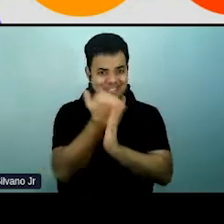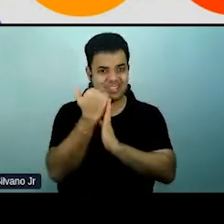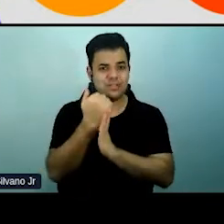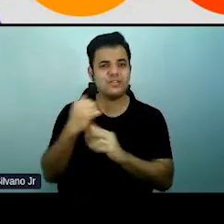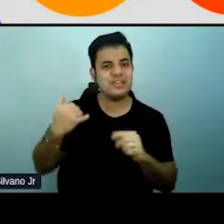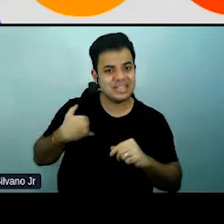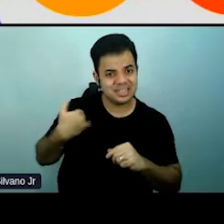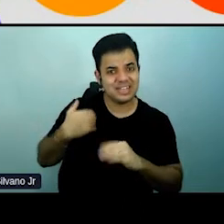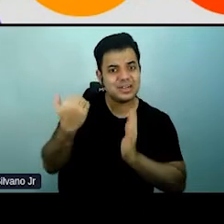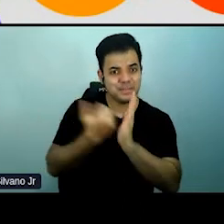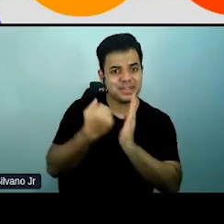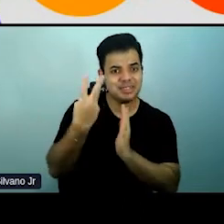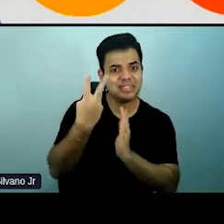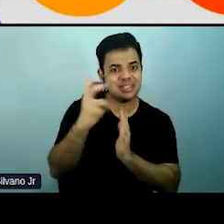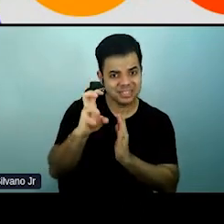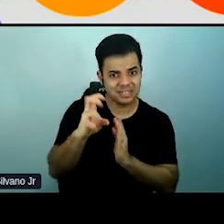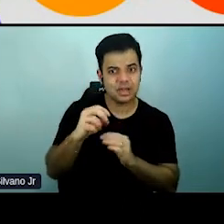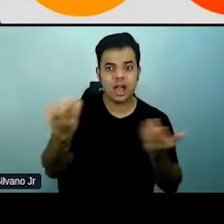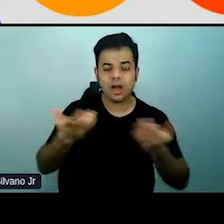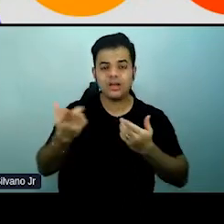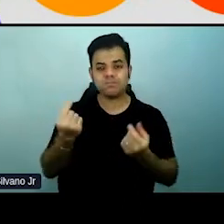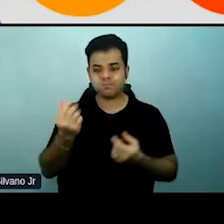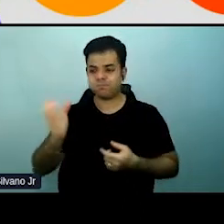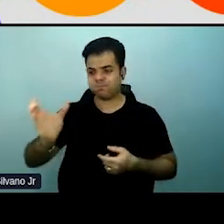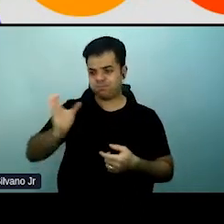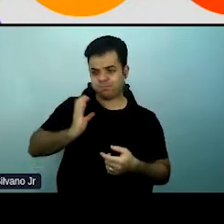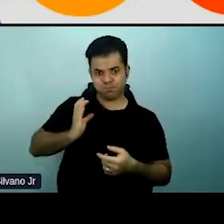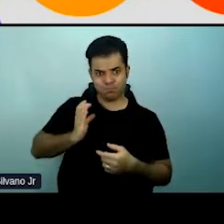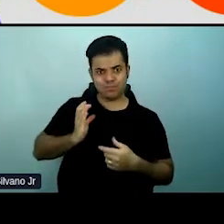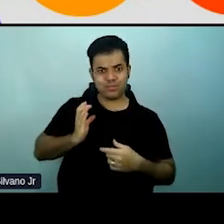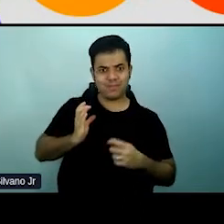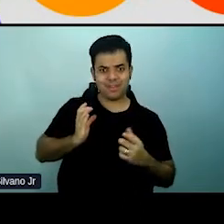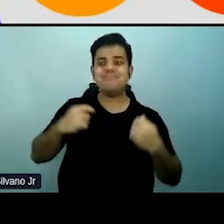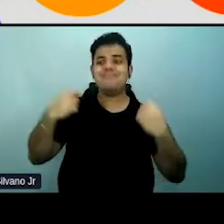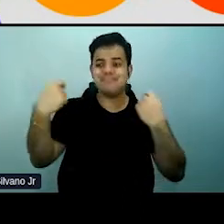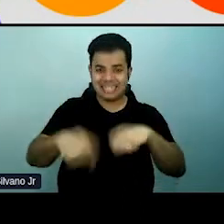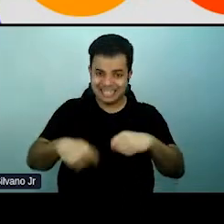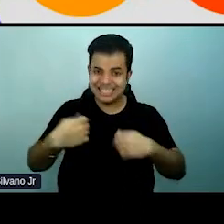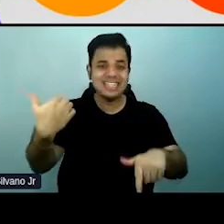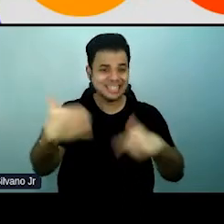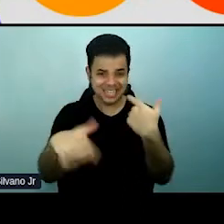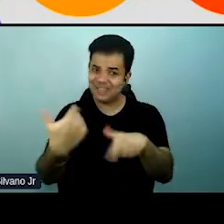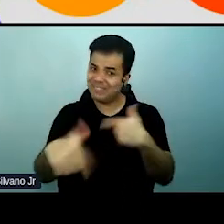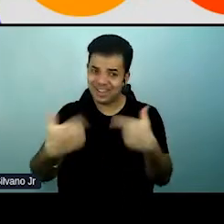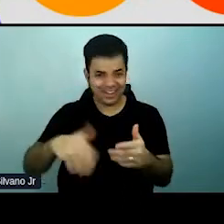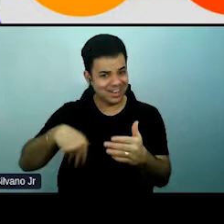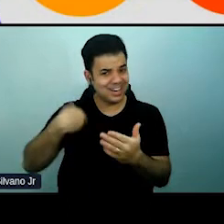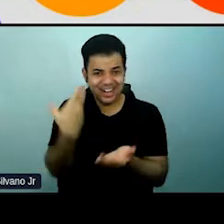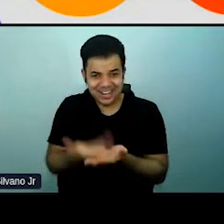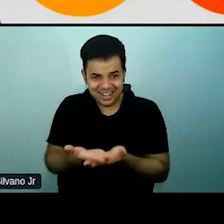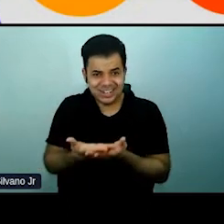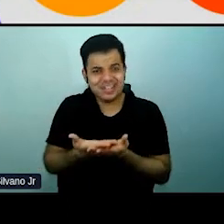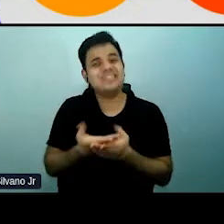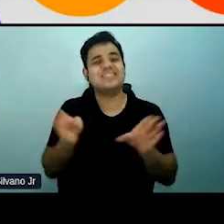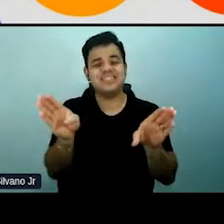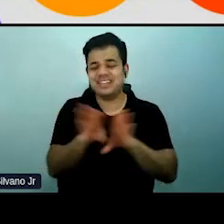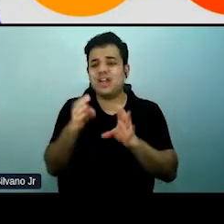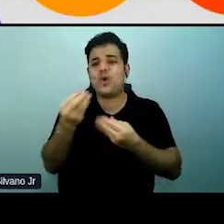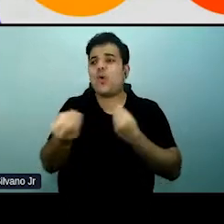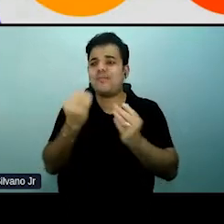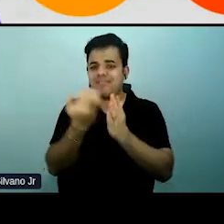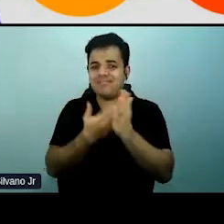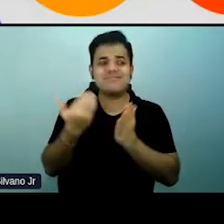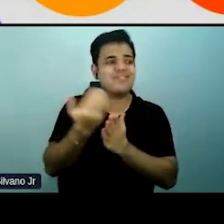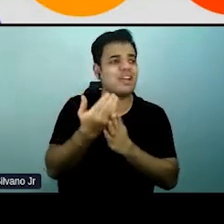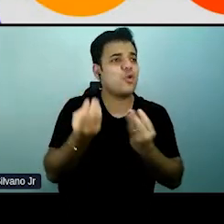mais de 35 anos, você tinha que estar super rico, não ia trabalhar mais. As pessoas precisam trabalhar. E como fazer isso? Então,